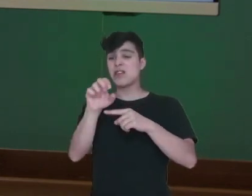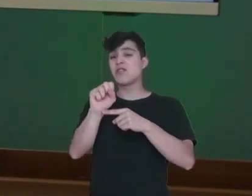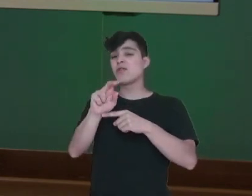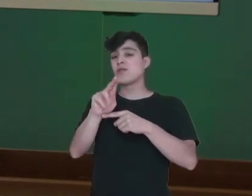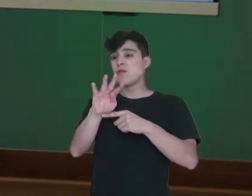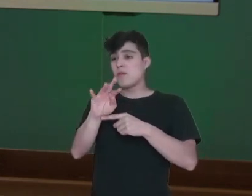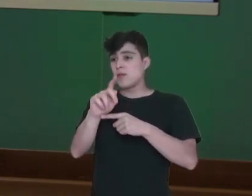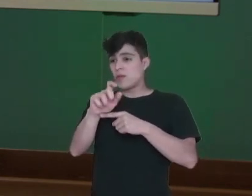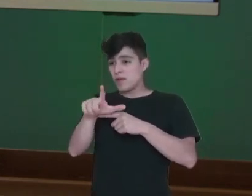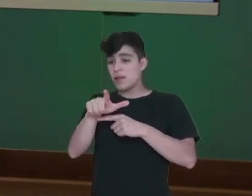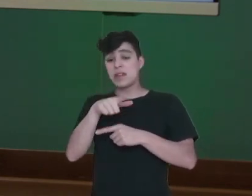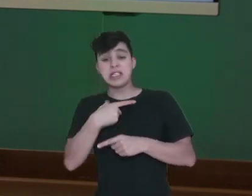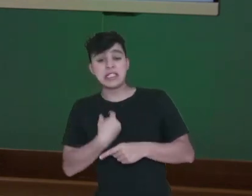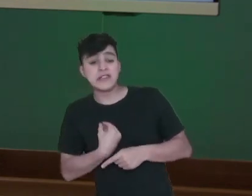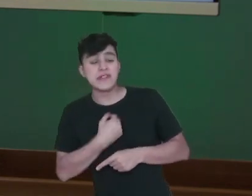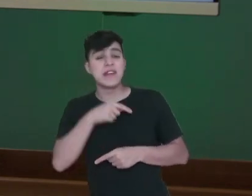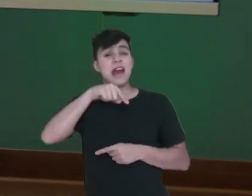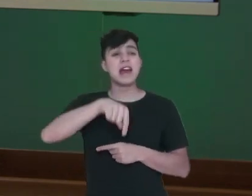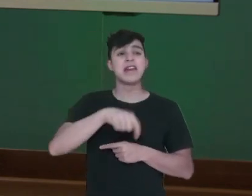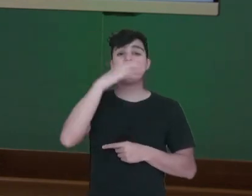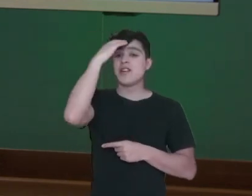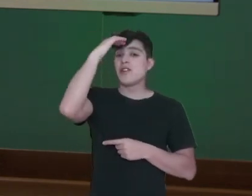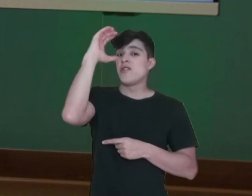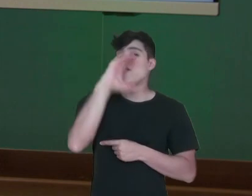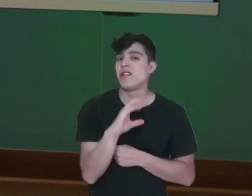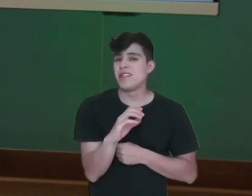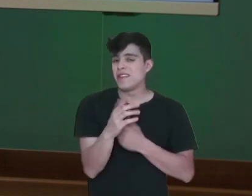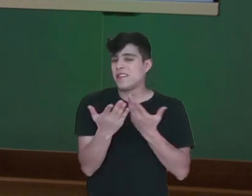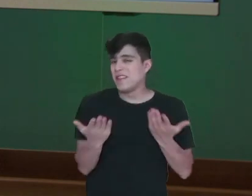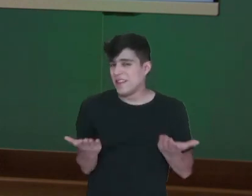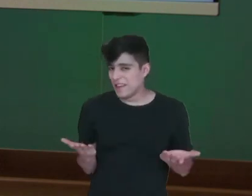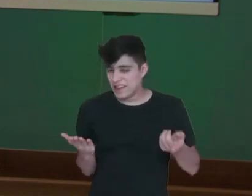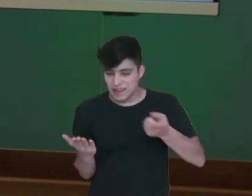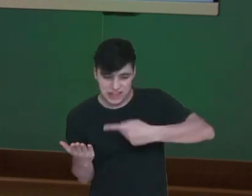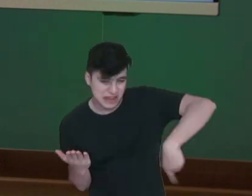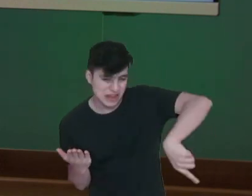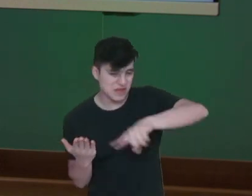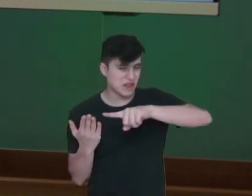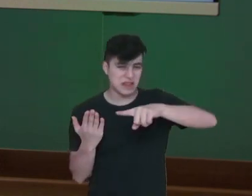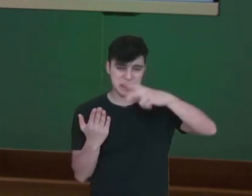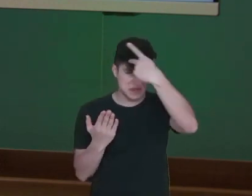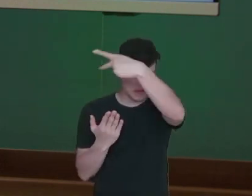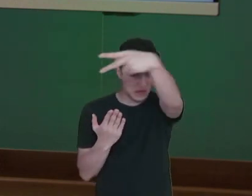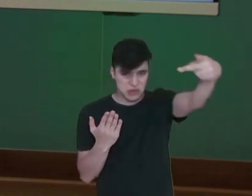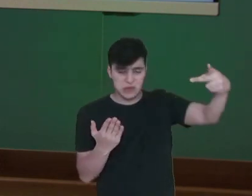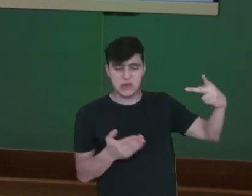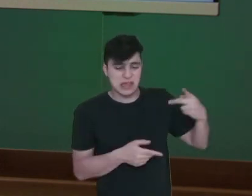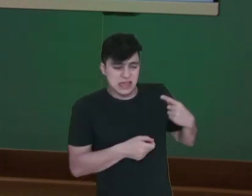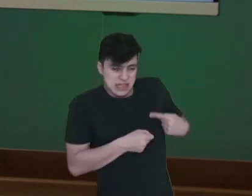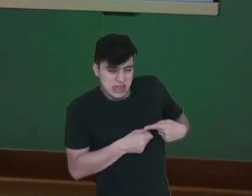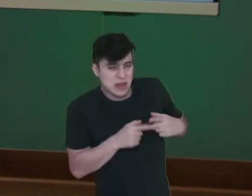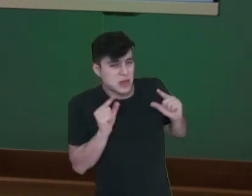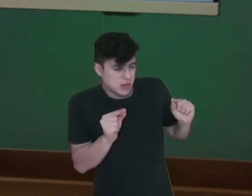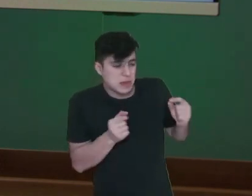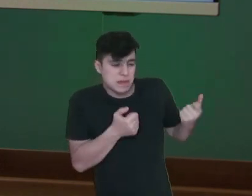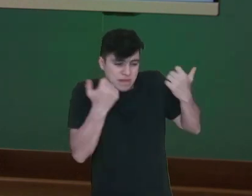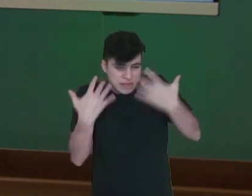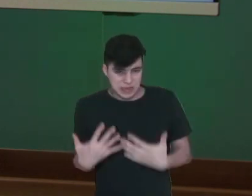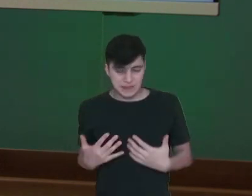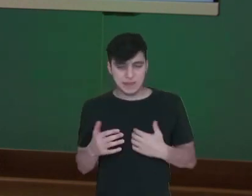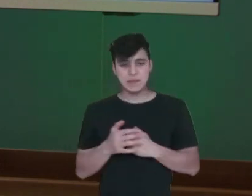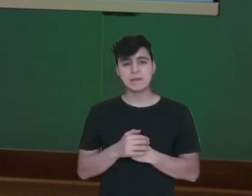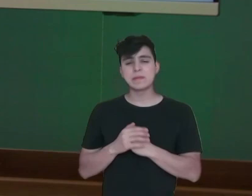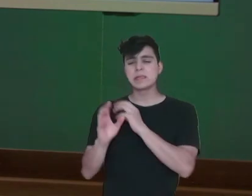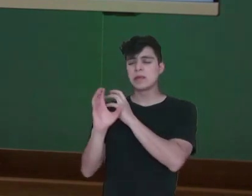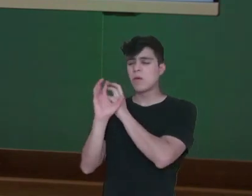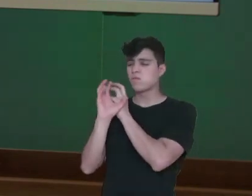está presente em Curitiba. E aí vocês poderiam fazer do local de vivência de vocês. Só retomando